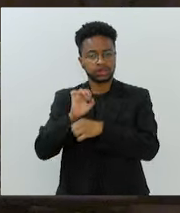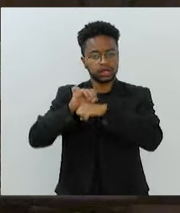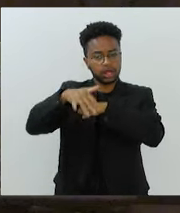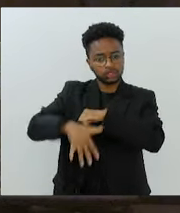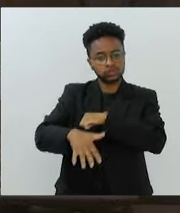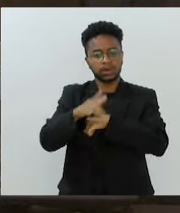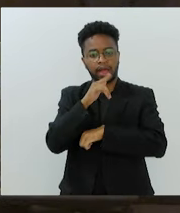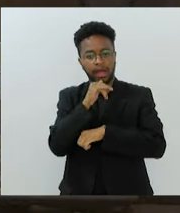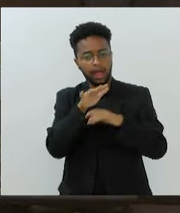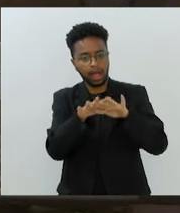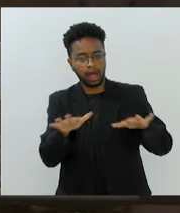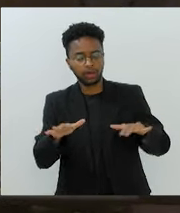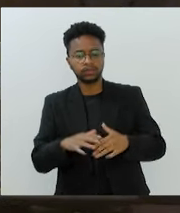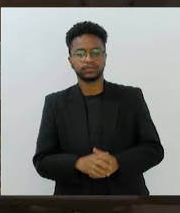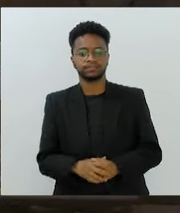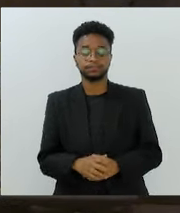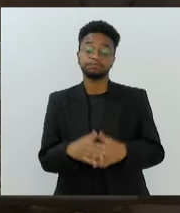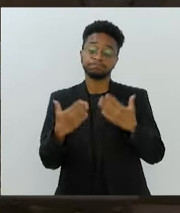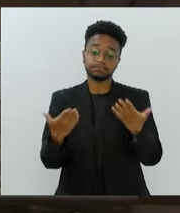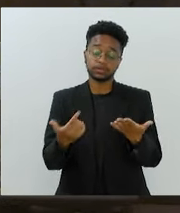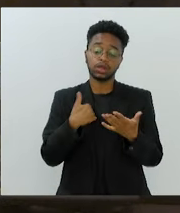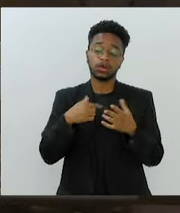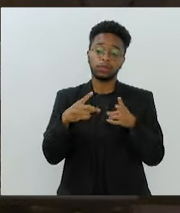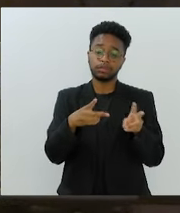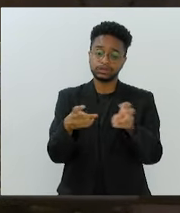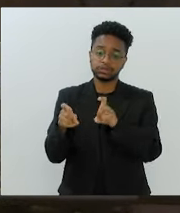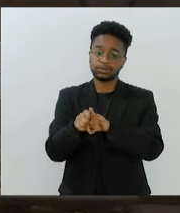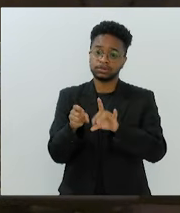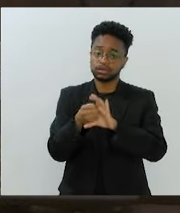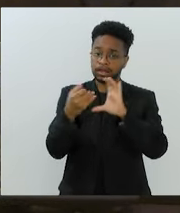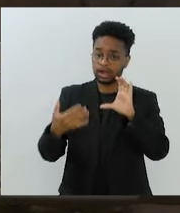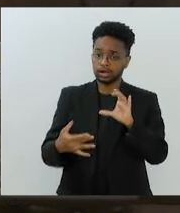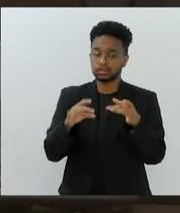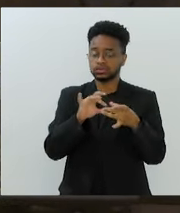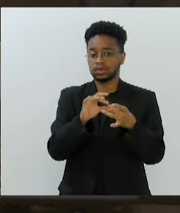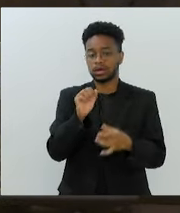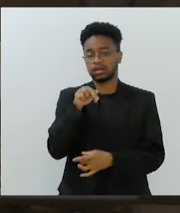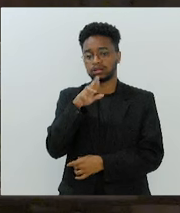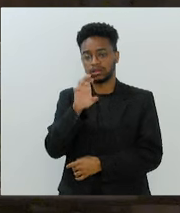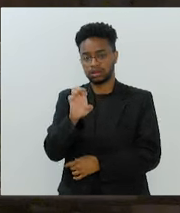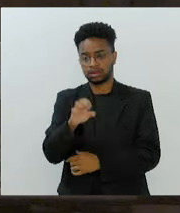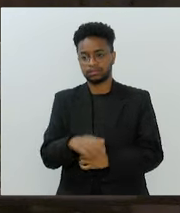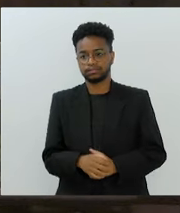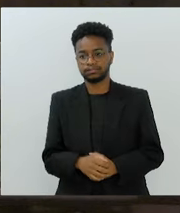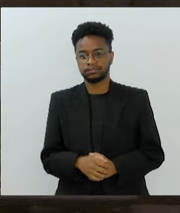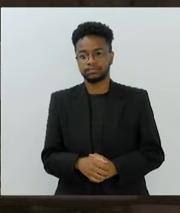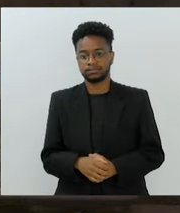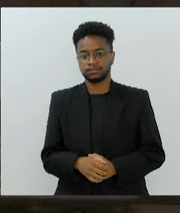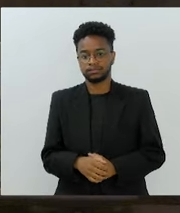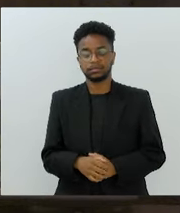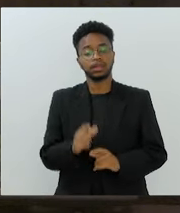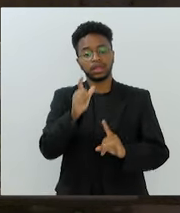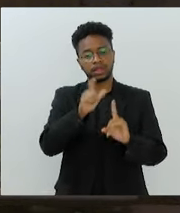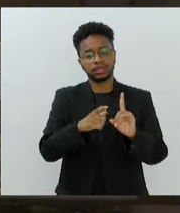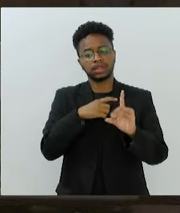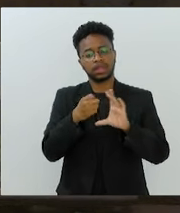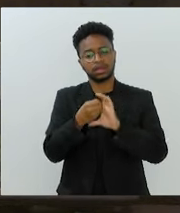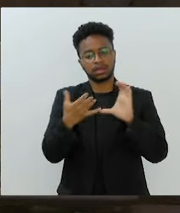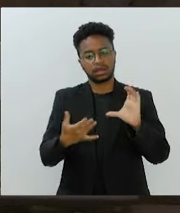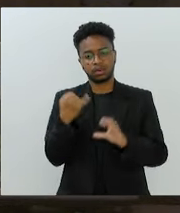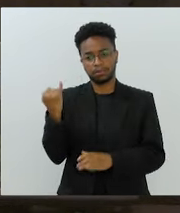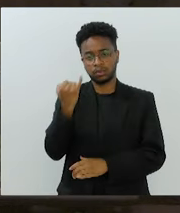águas. Então, também vejo essas características no André. O André tem uma dimensão importante